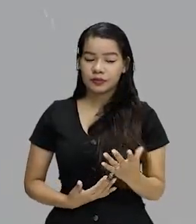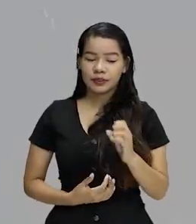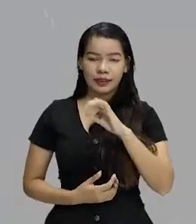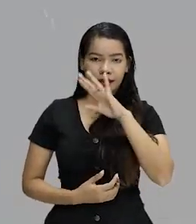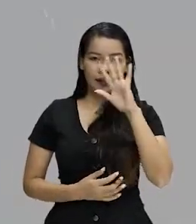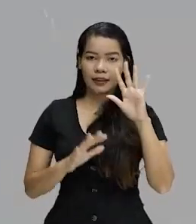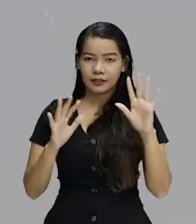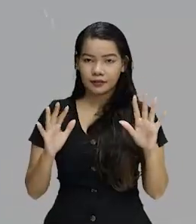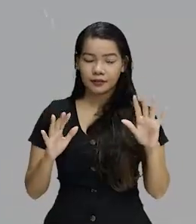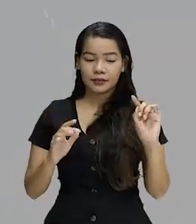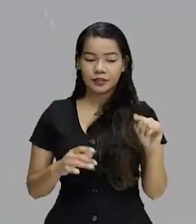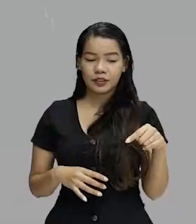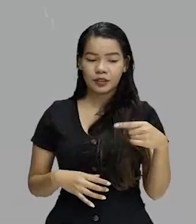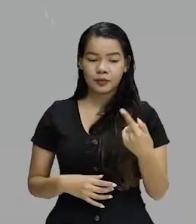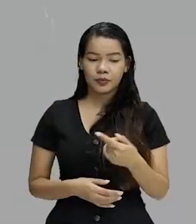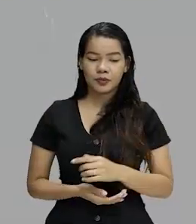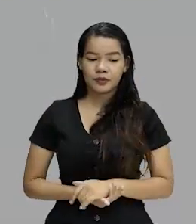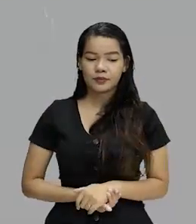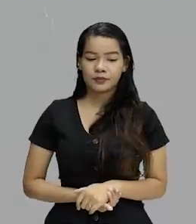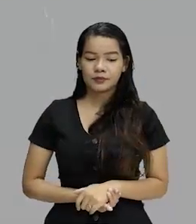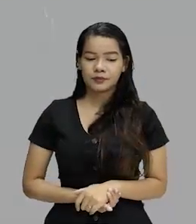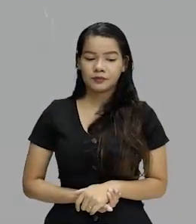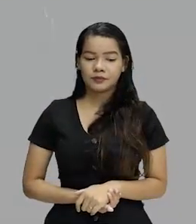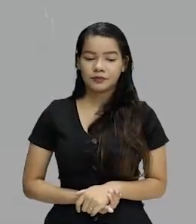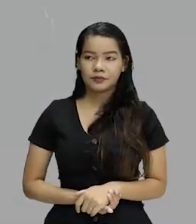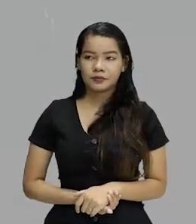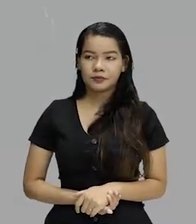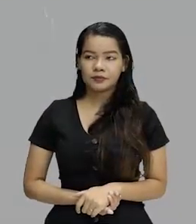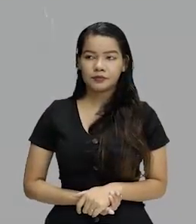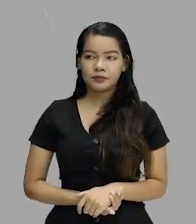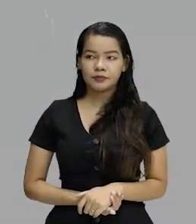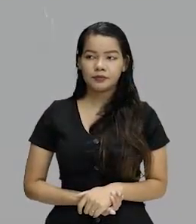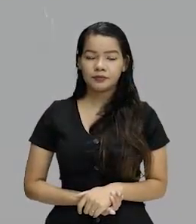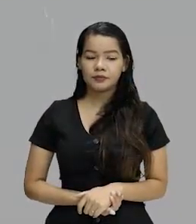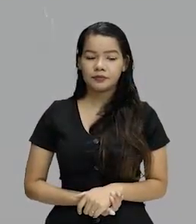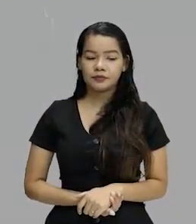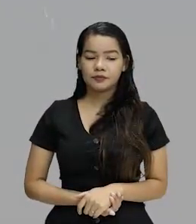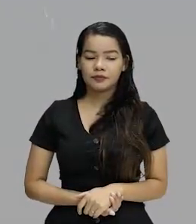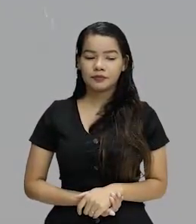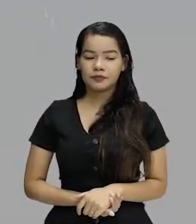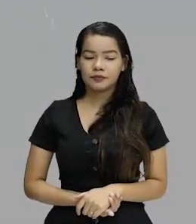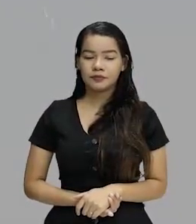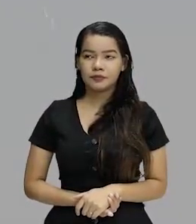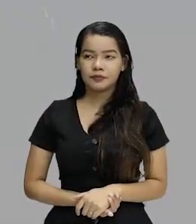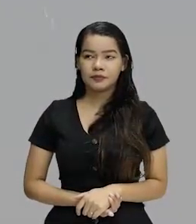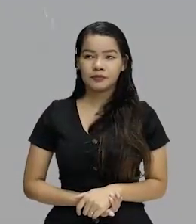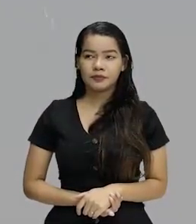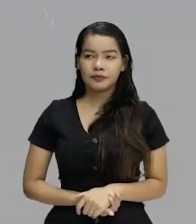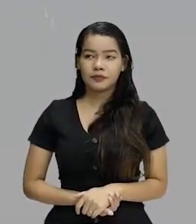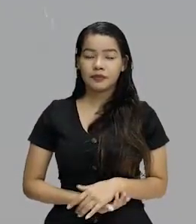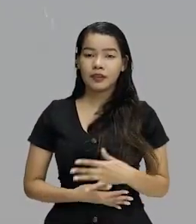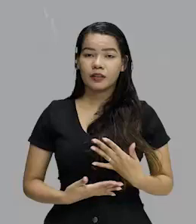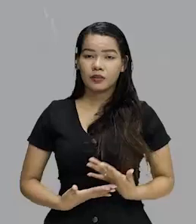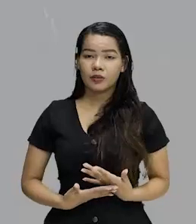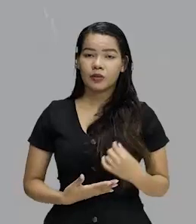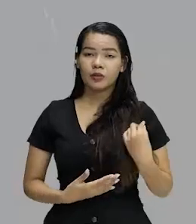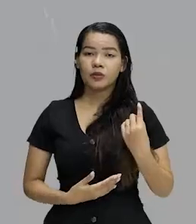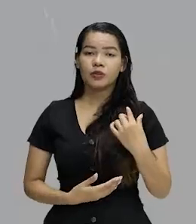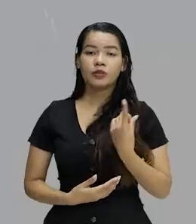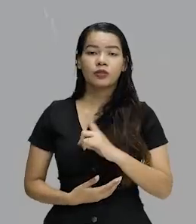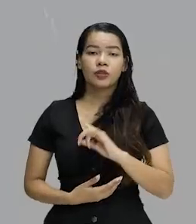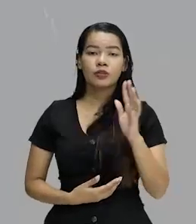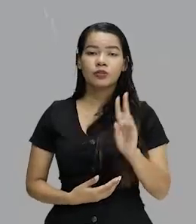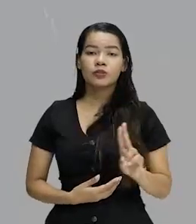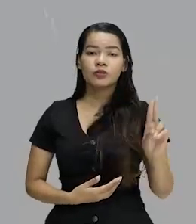Obviamente. Depois, future actions are events that still did not happen. Então, quando nós vamos usar o